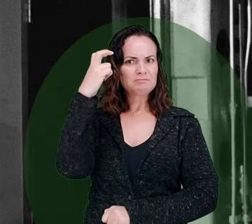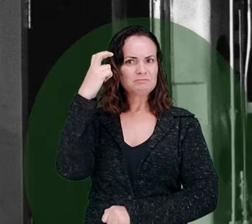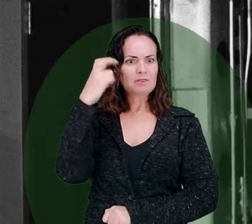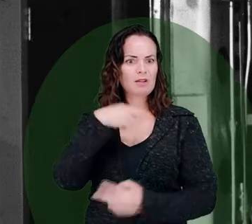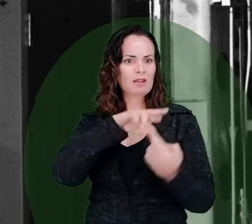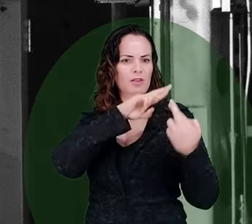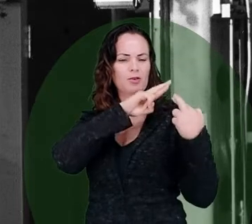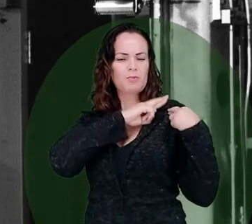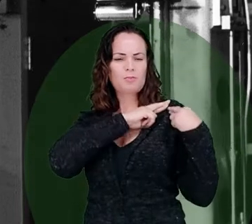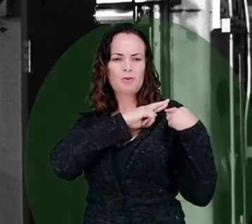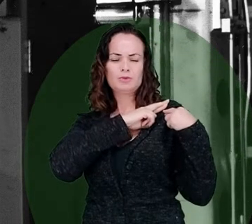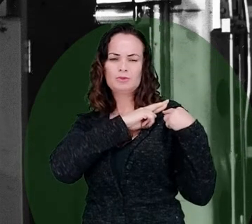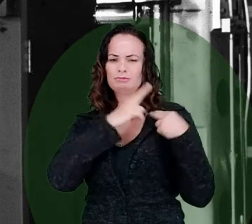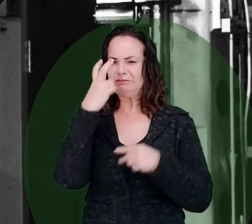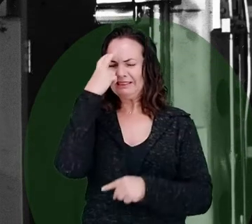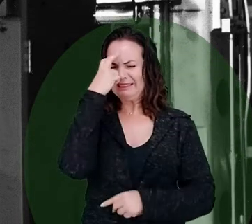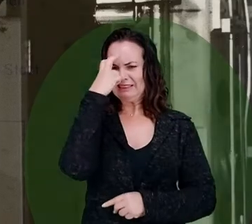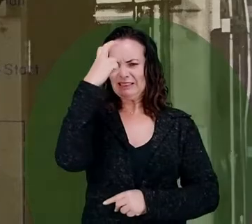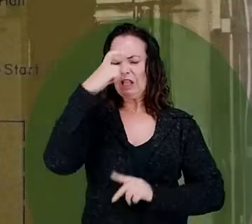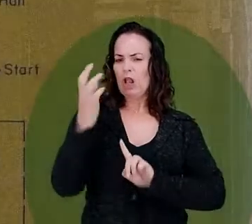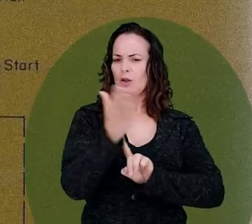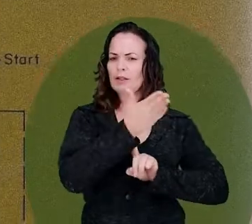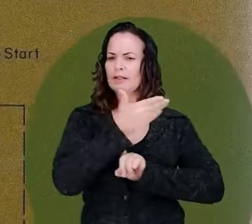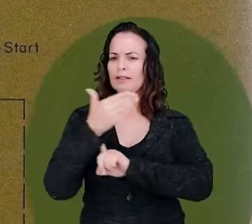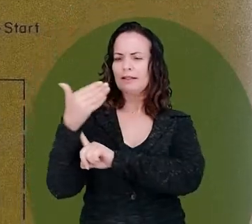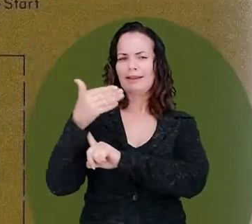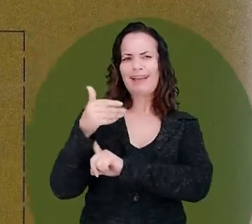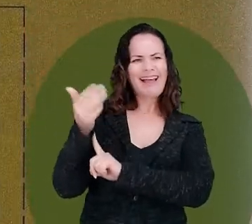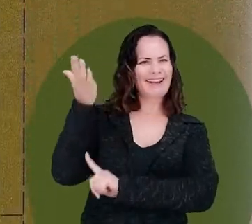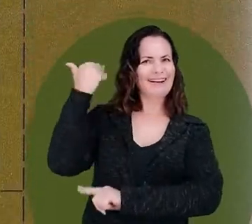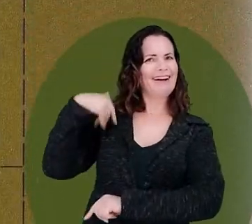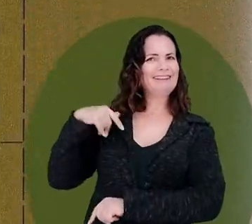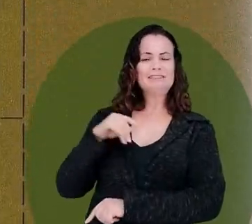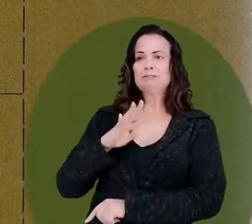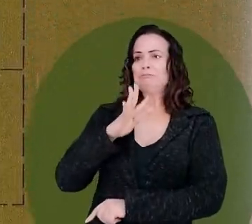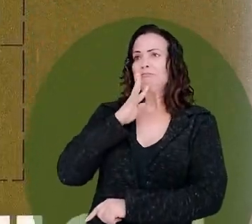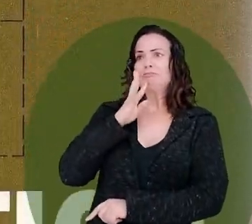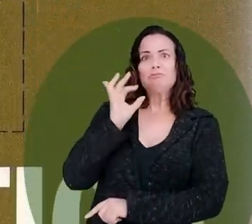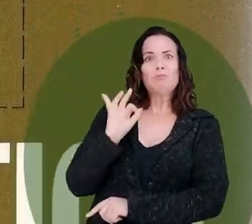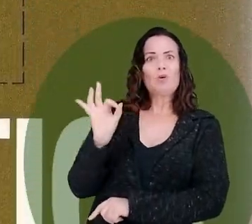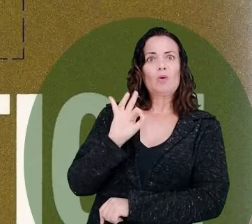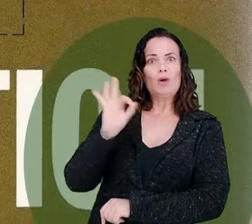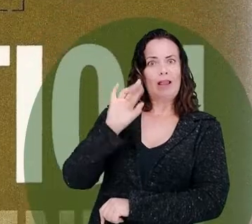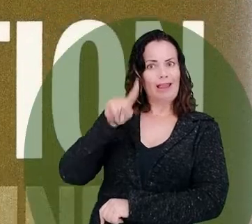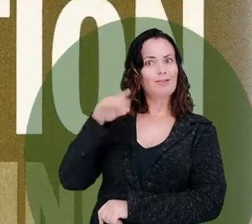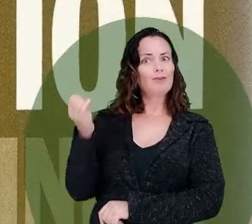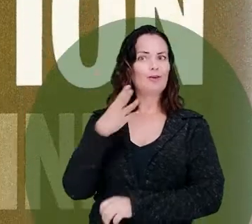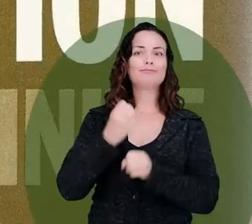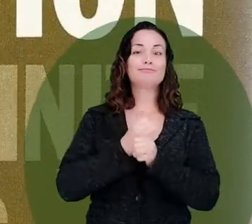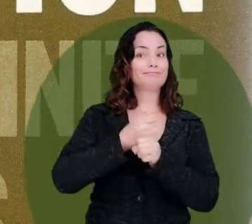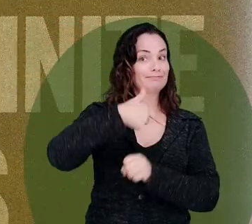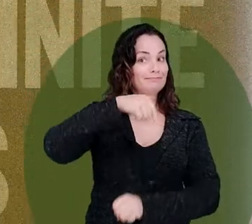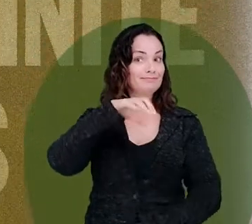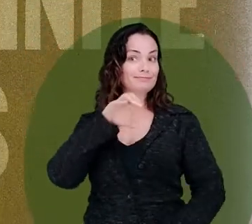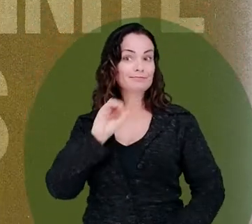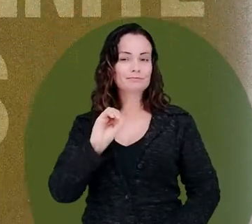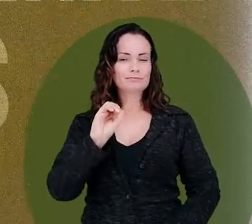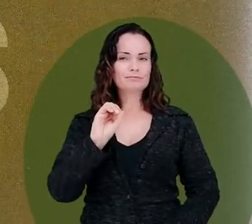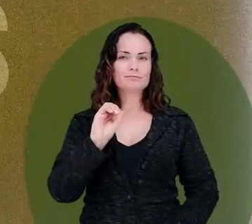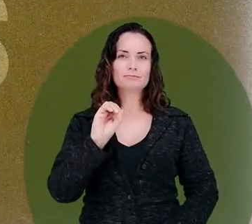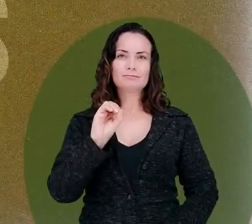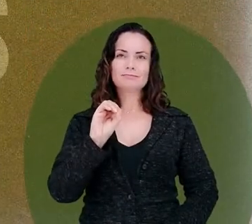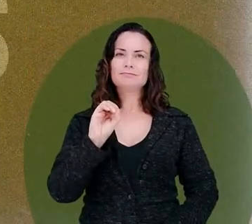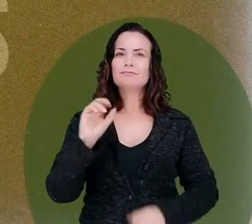uma área extremamente nova naquela época, nós estamos falando da década de 70. E